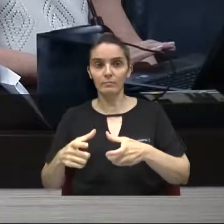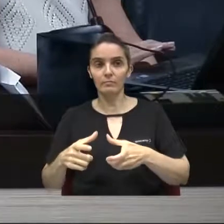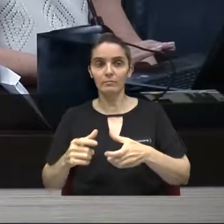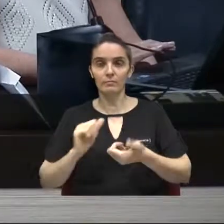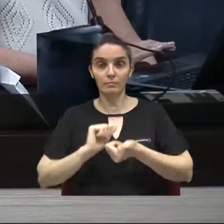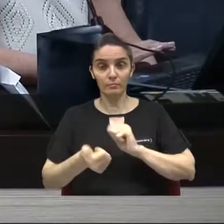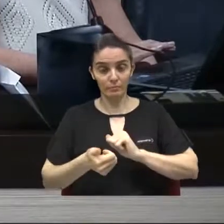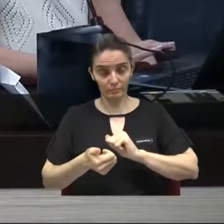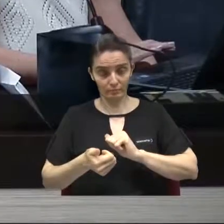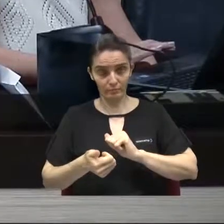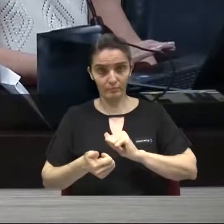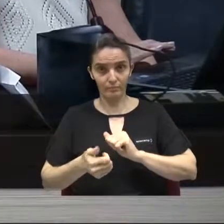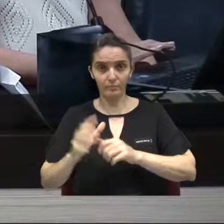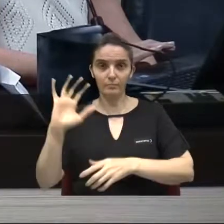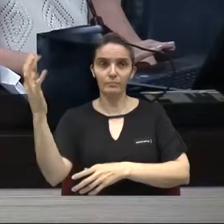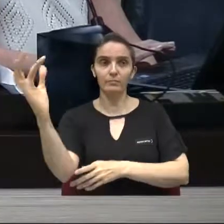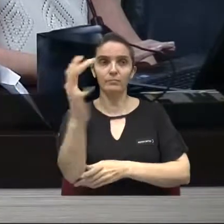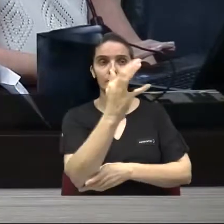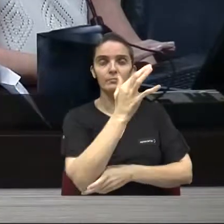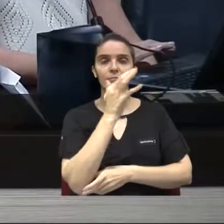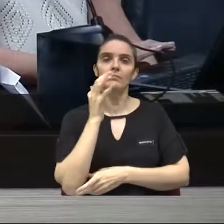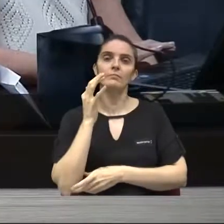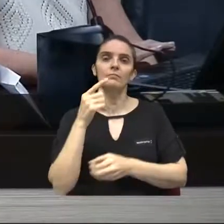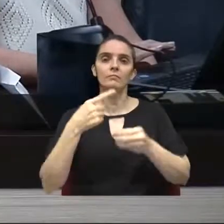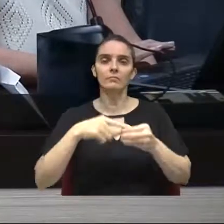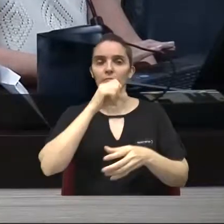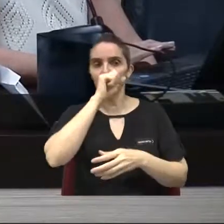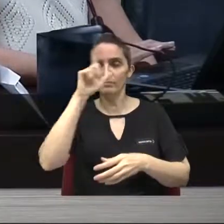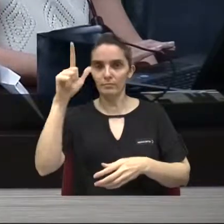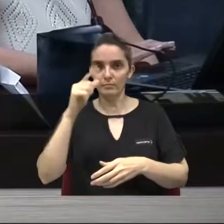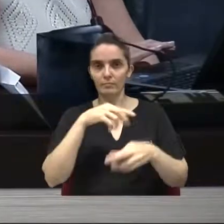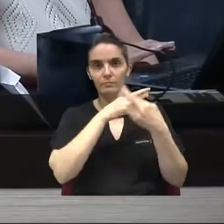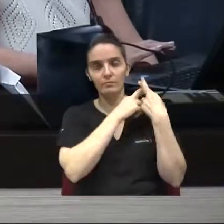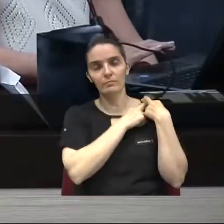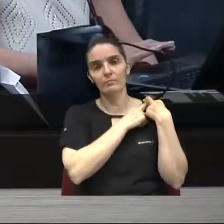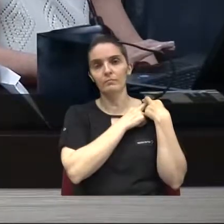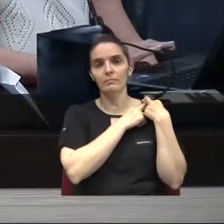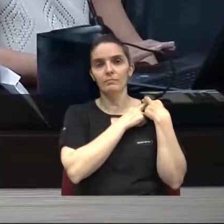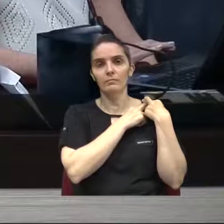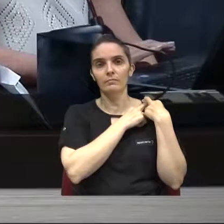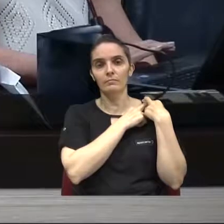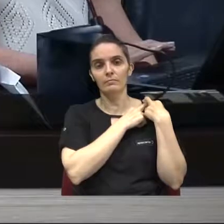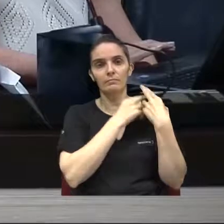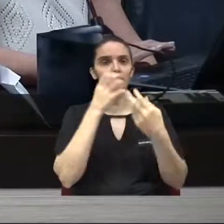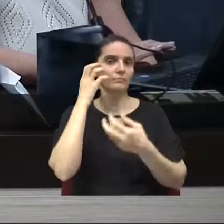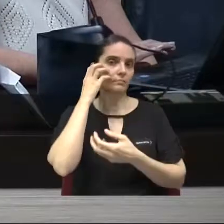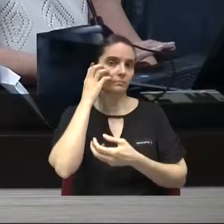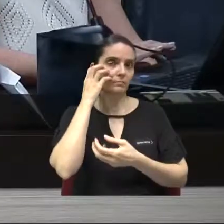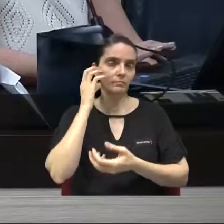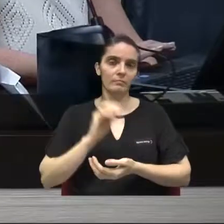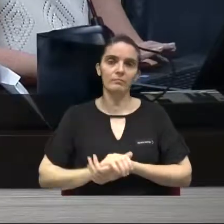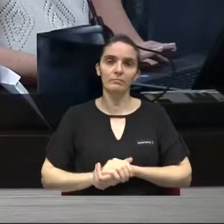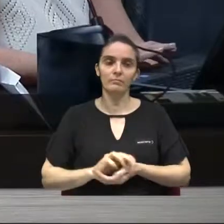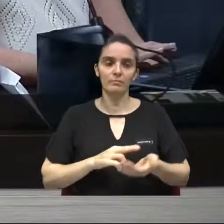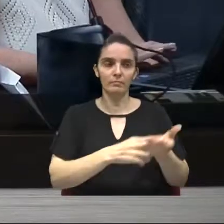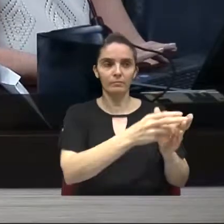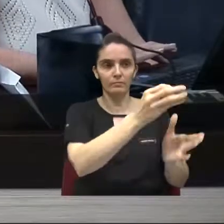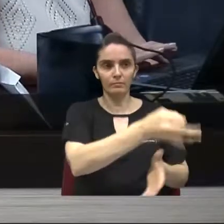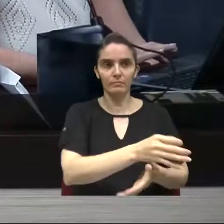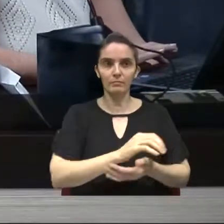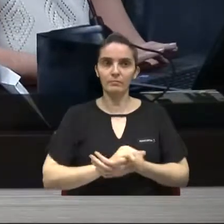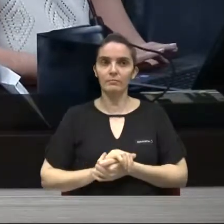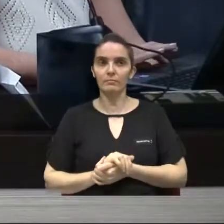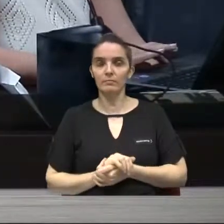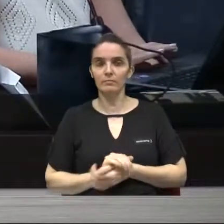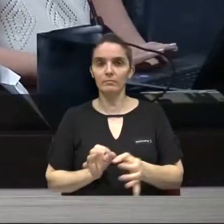de esporte no Horto Florestal de Limeira. Autoria, Dr. Marcelo Rossi. Encaminhe-se às comissões